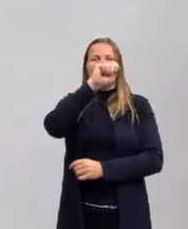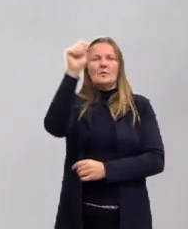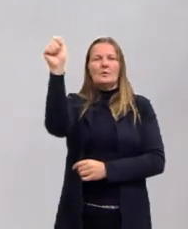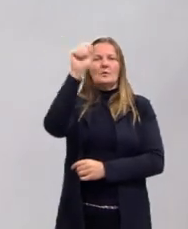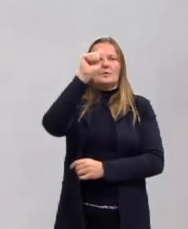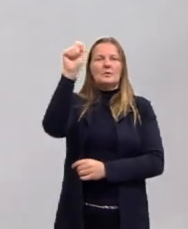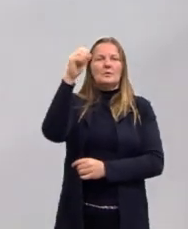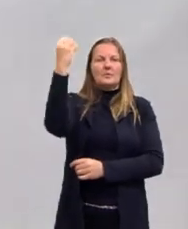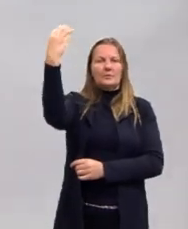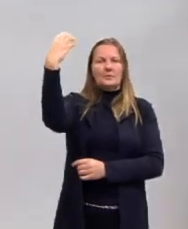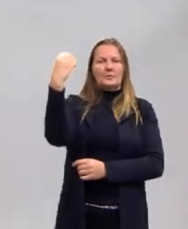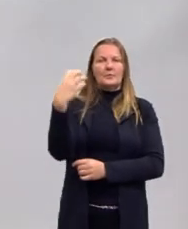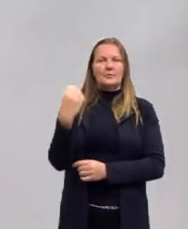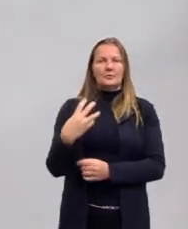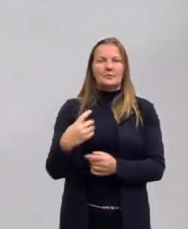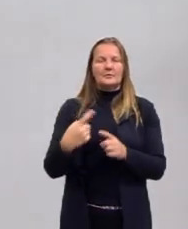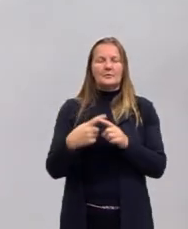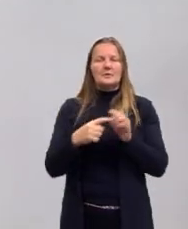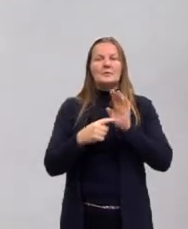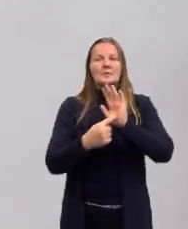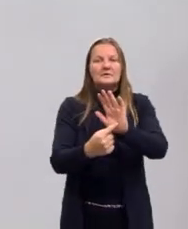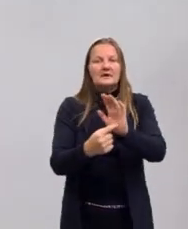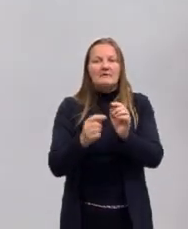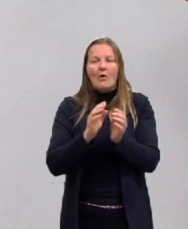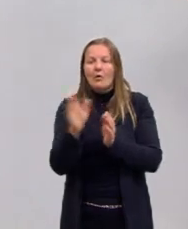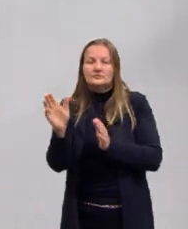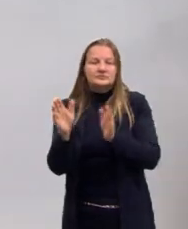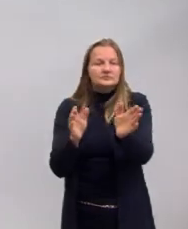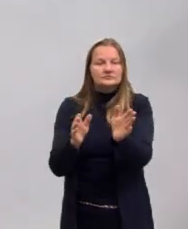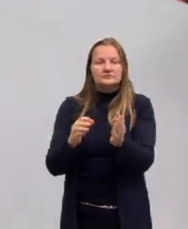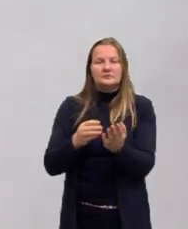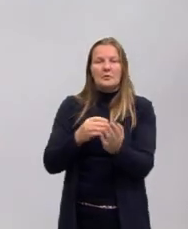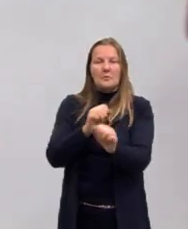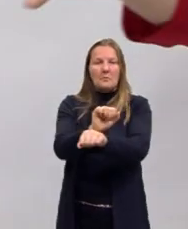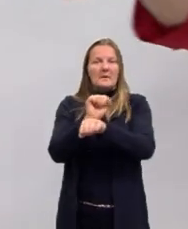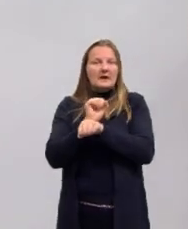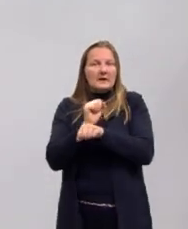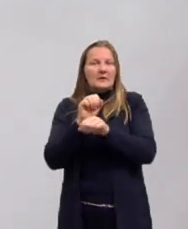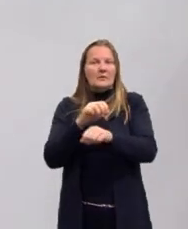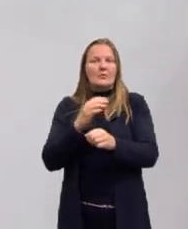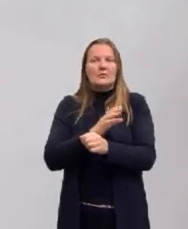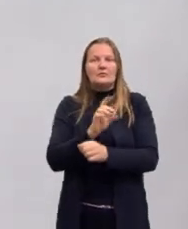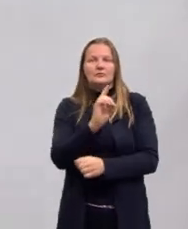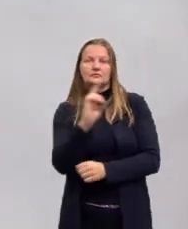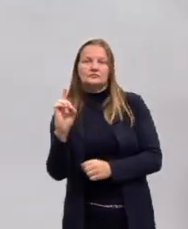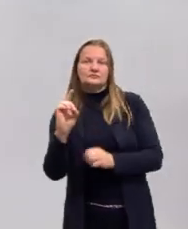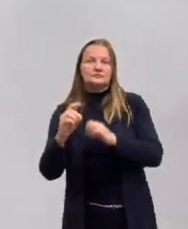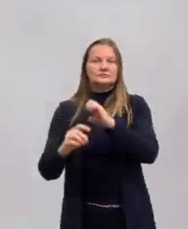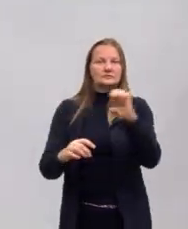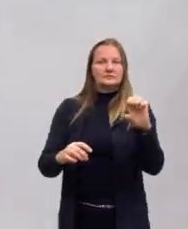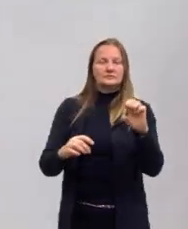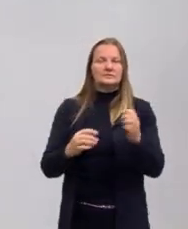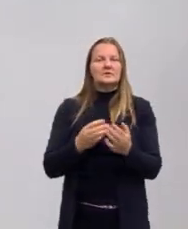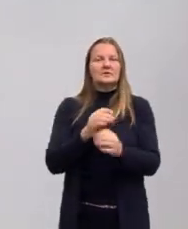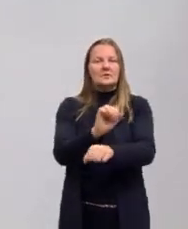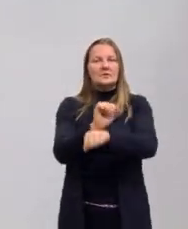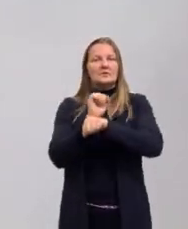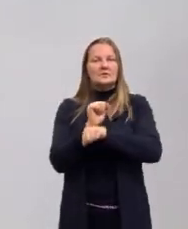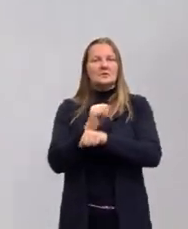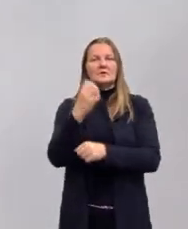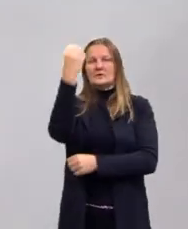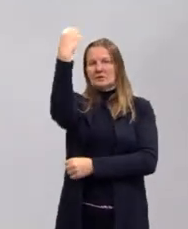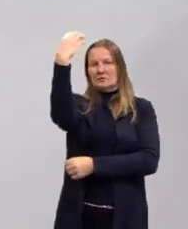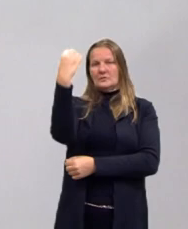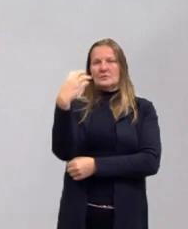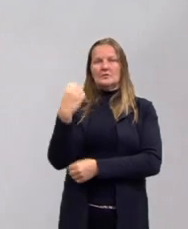exatamente por ter sido usado para demonstrar parar ou seguir ou dobrar ele vai se manter aí como esse